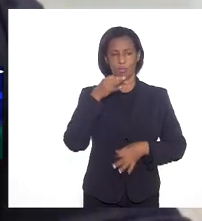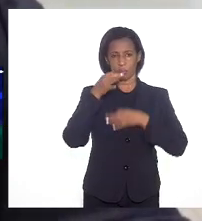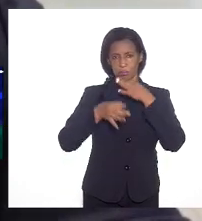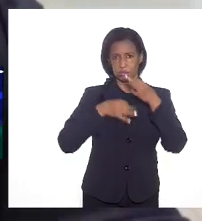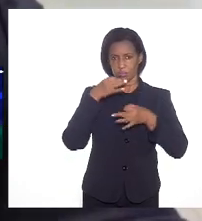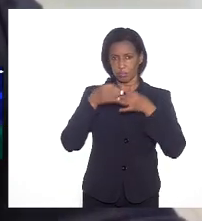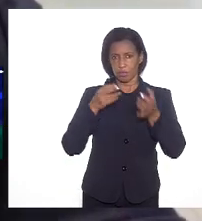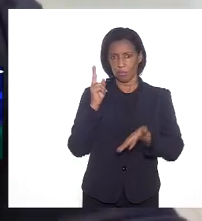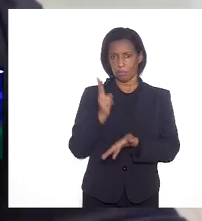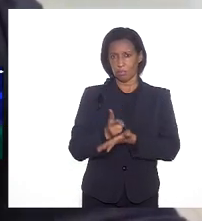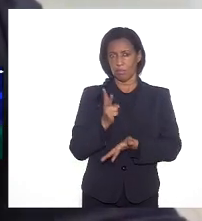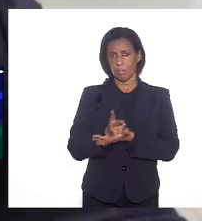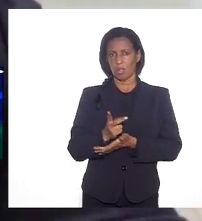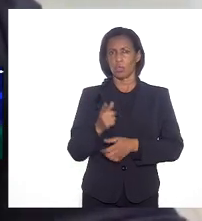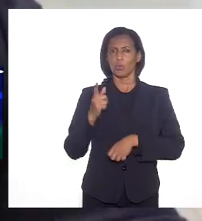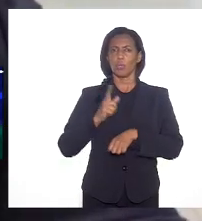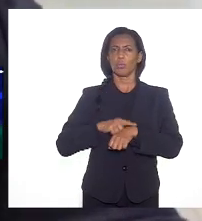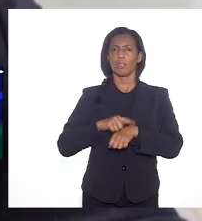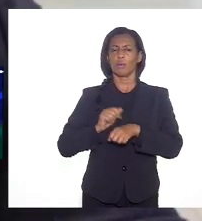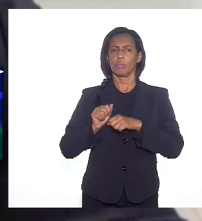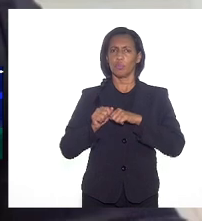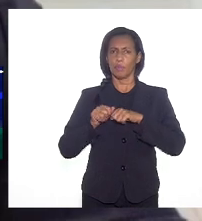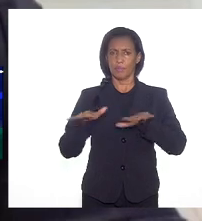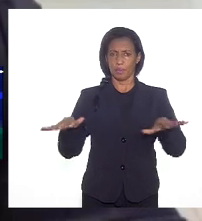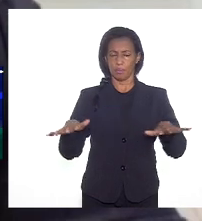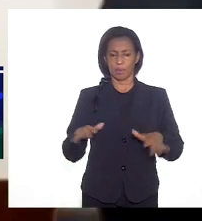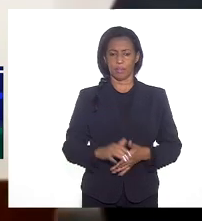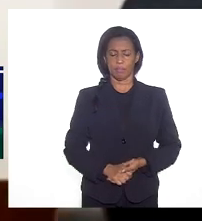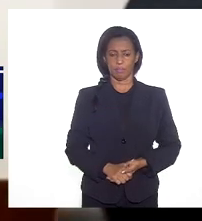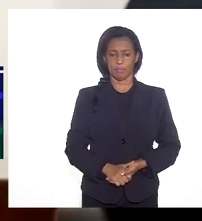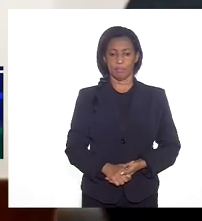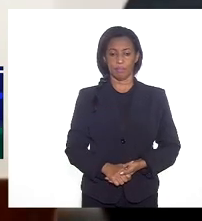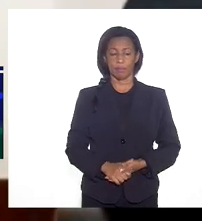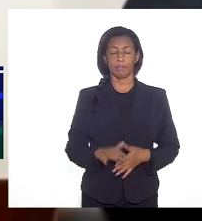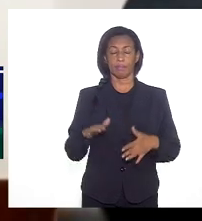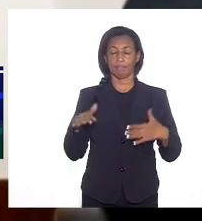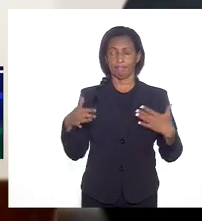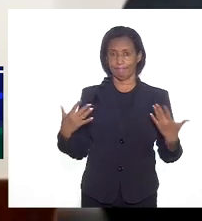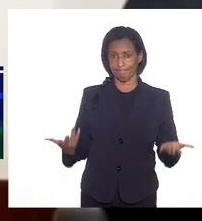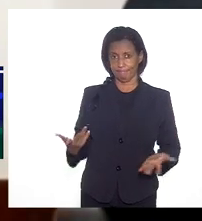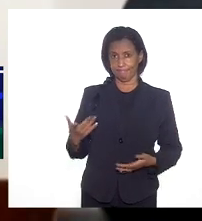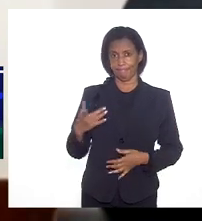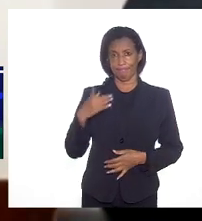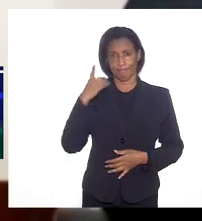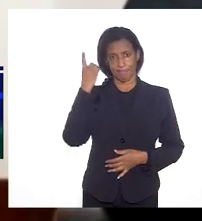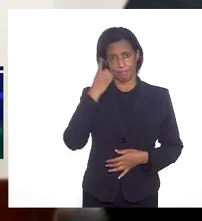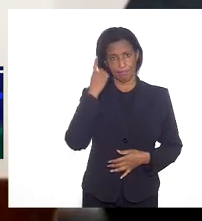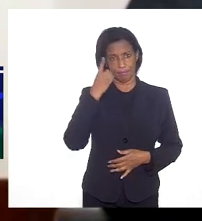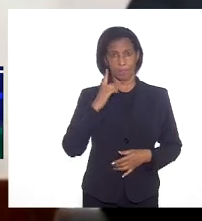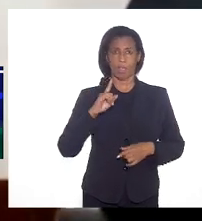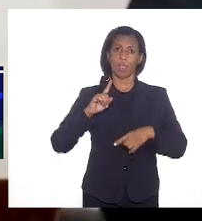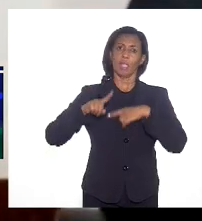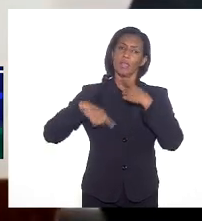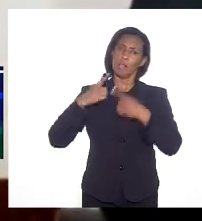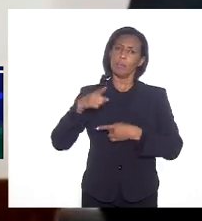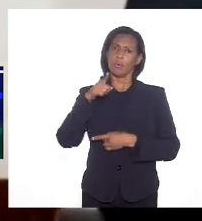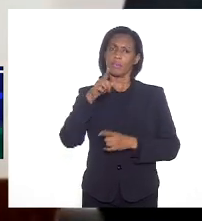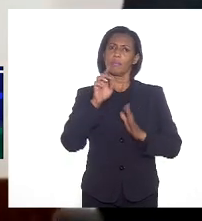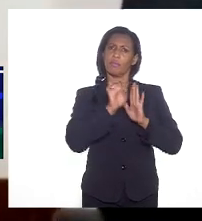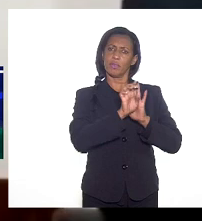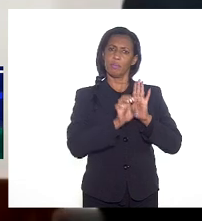permanente não só no tempo de pandemia presidente então deputado vossa excelência poderá depois fazer uma emenda